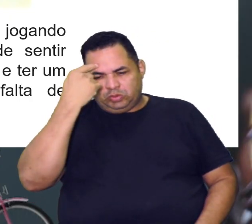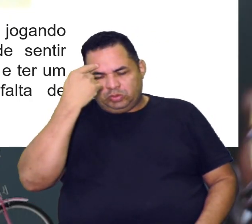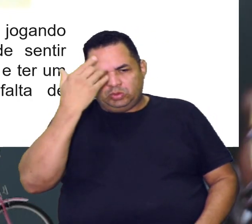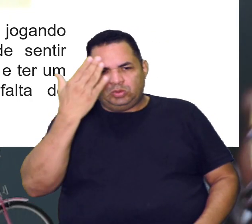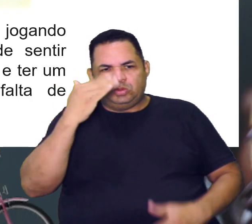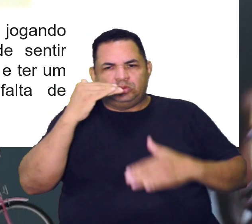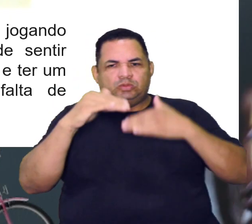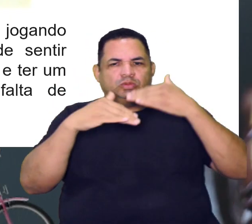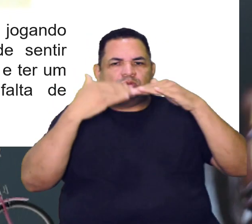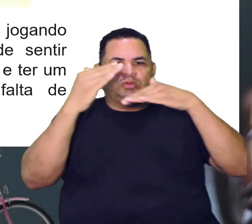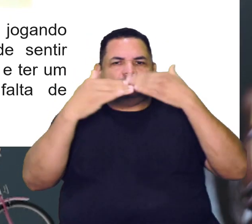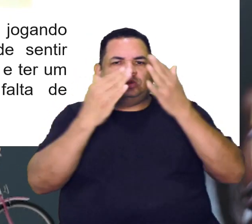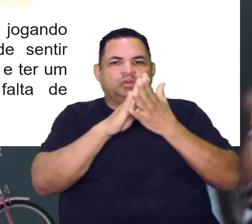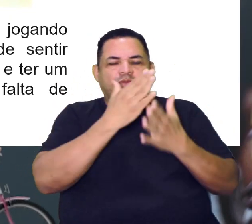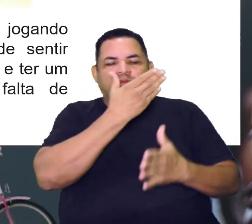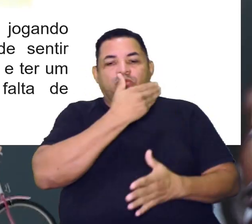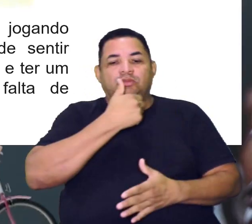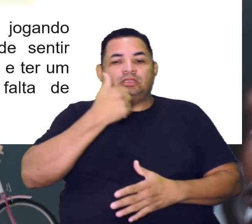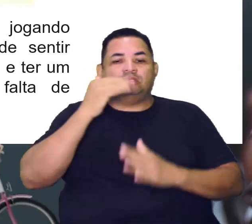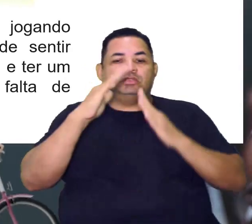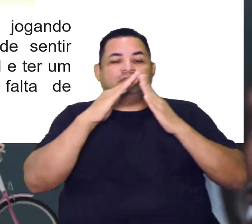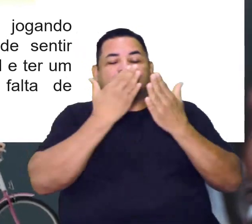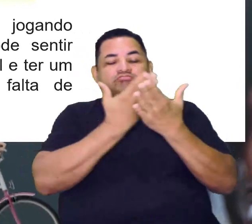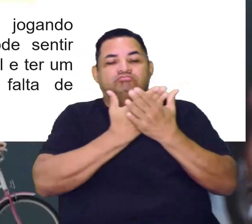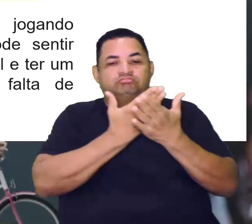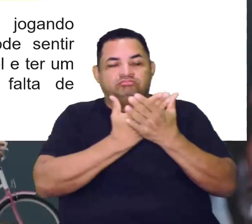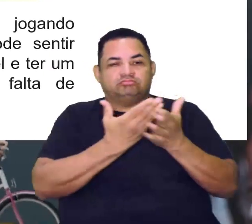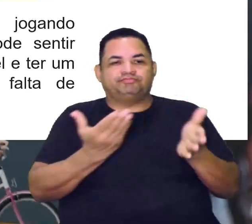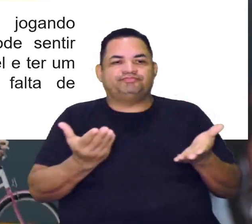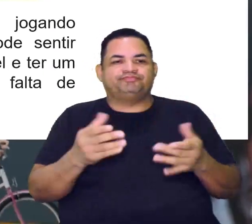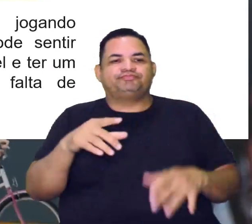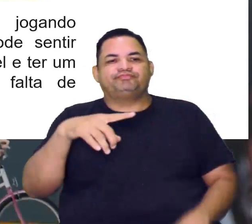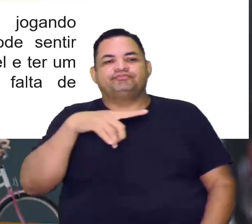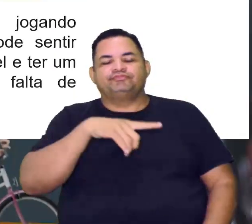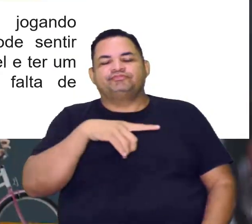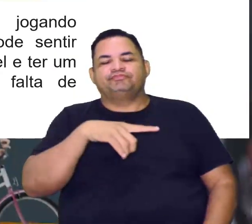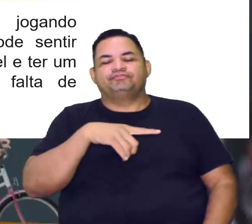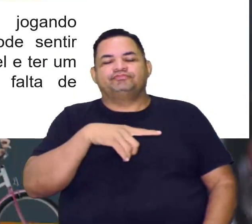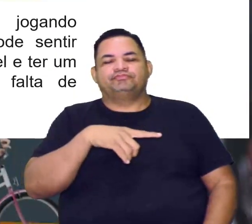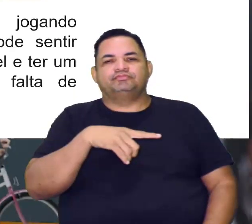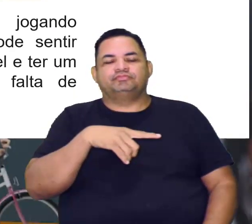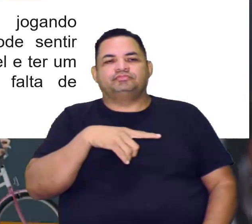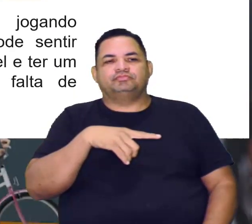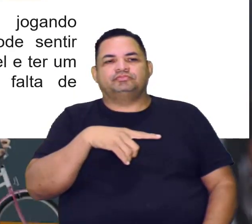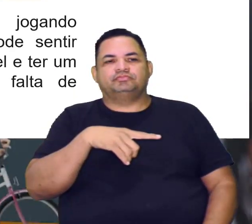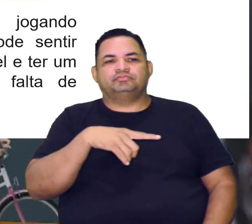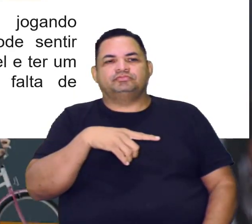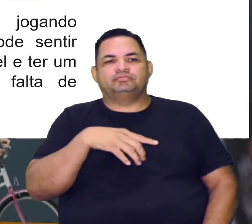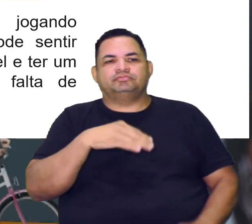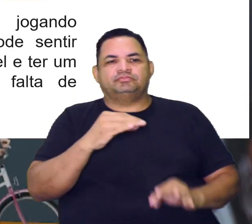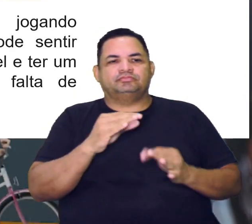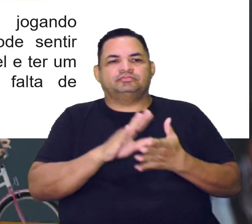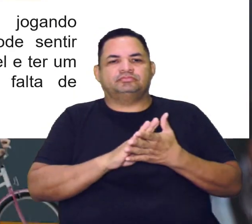se desenvolver melhor na escola, né? Ele tem aí um baixo nível